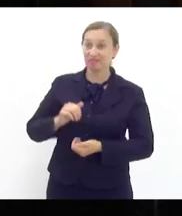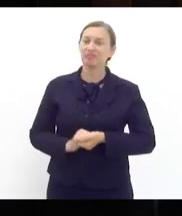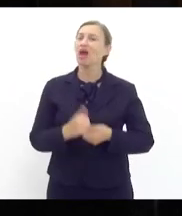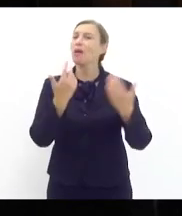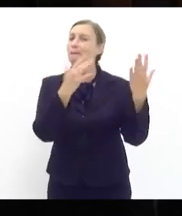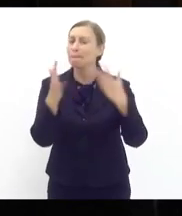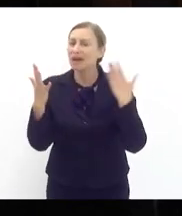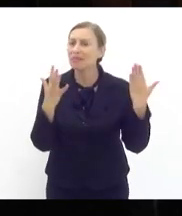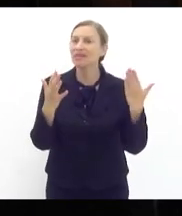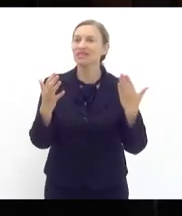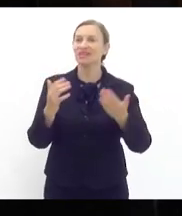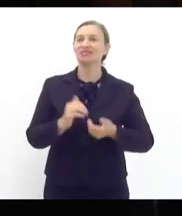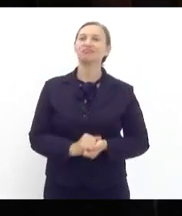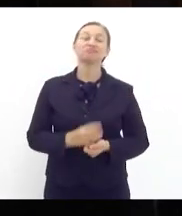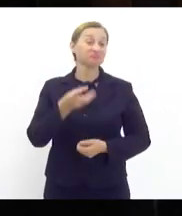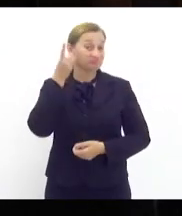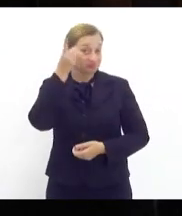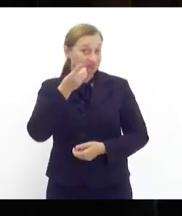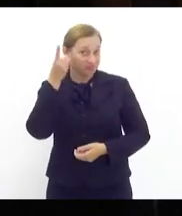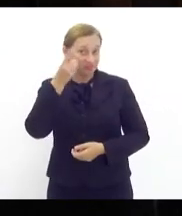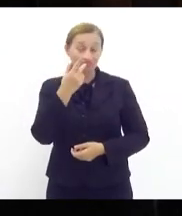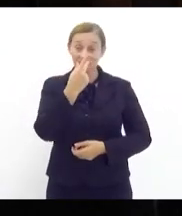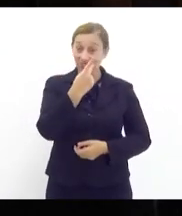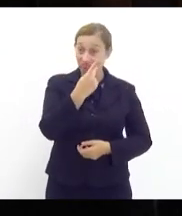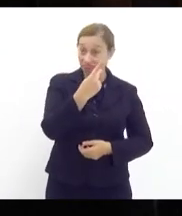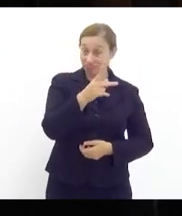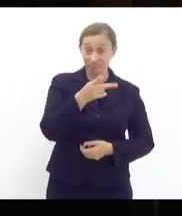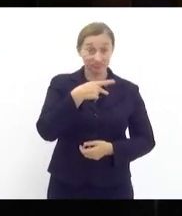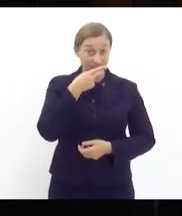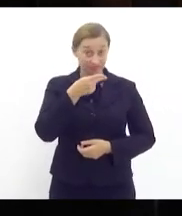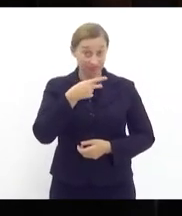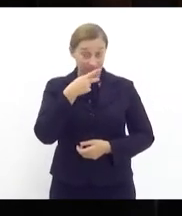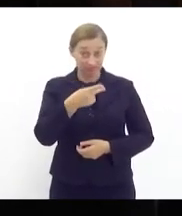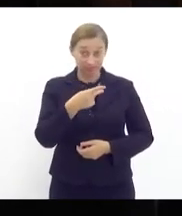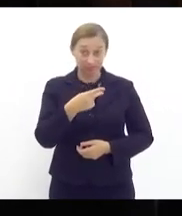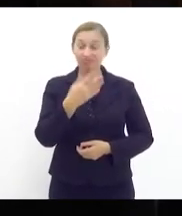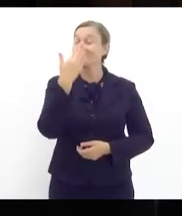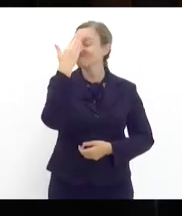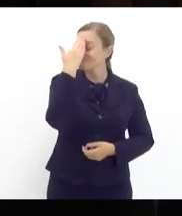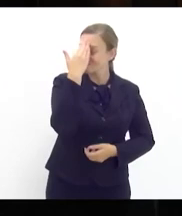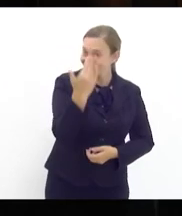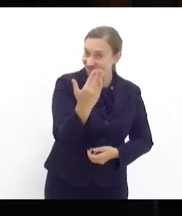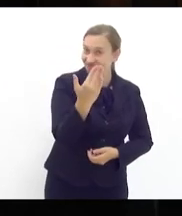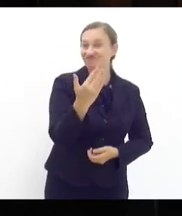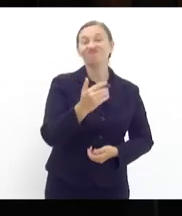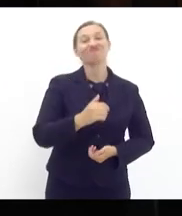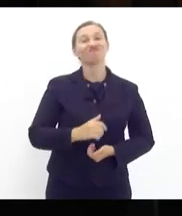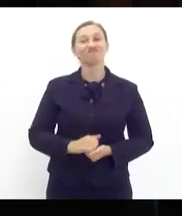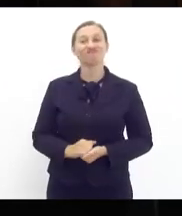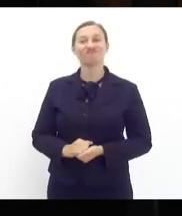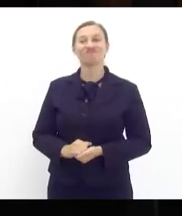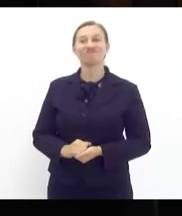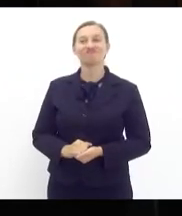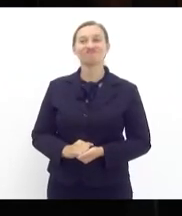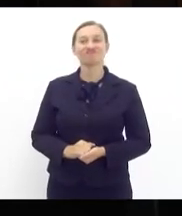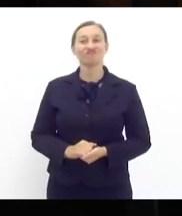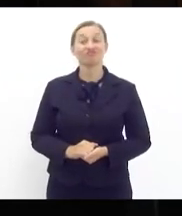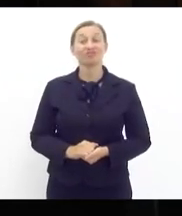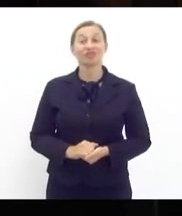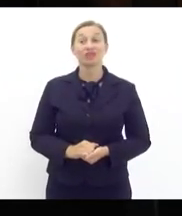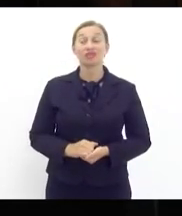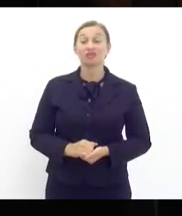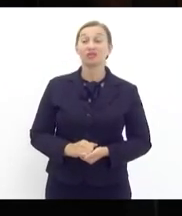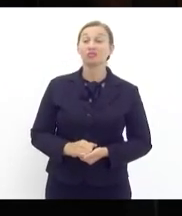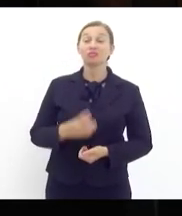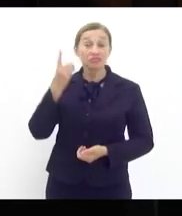lhe parabenizar deputado por seu protagonismo quero lhe agradecer por ser um deputado